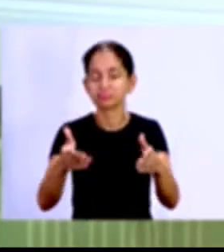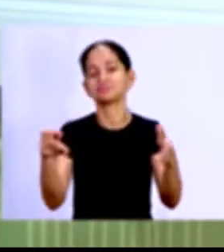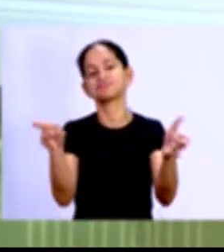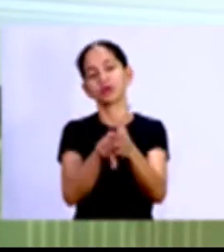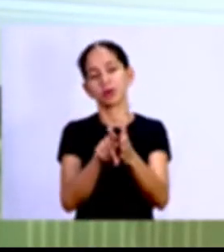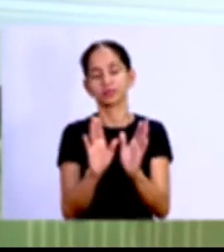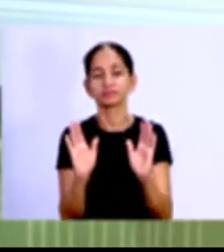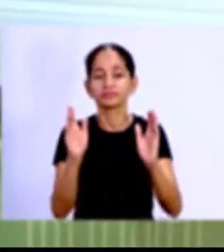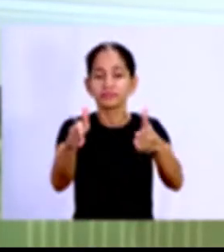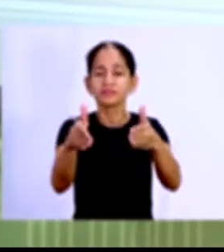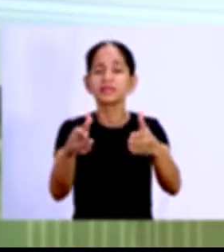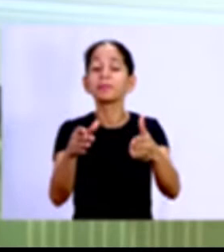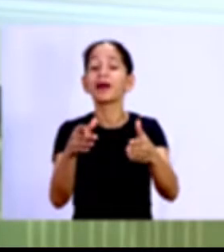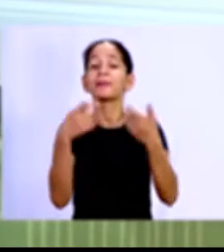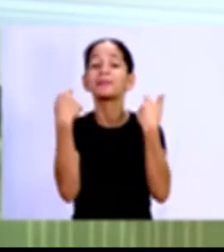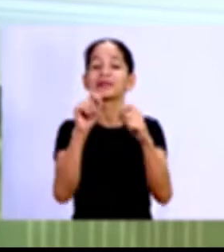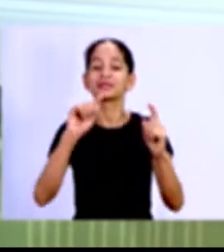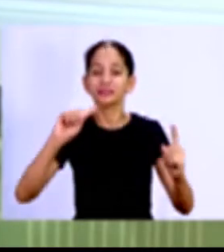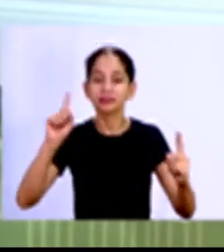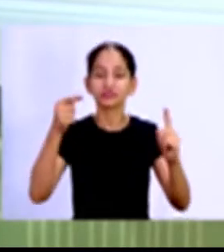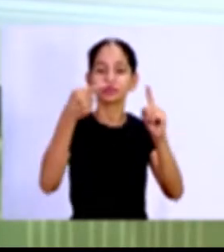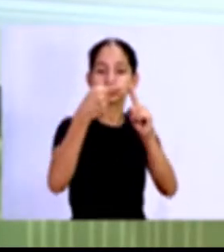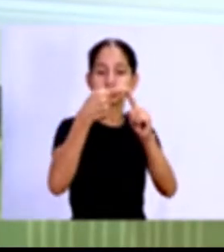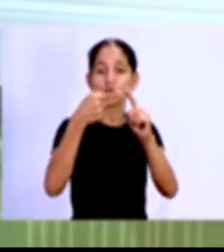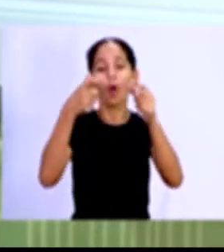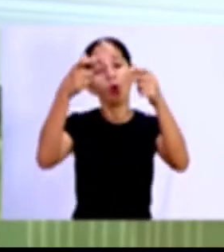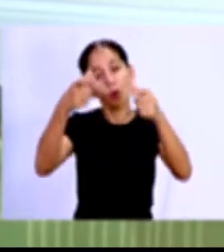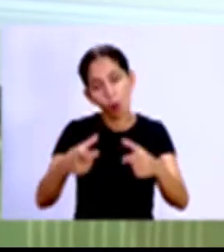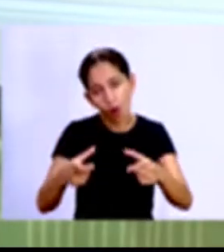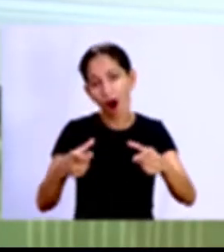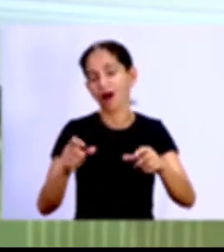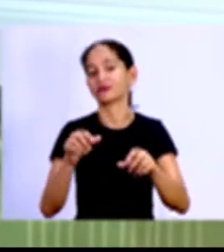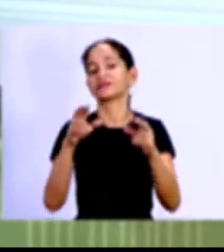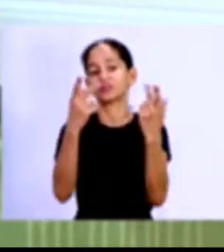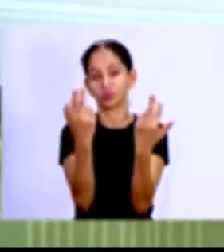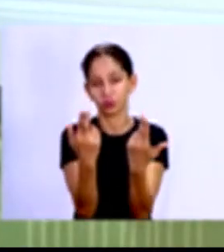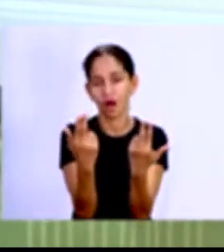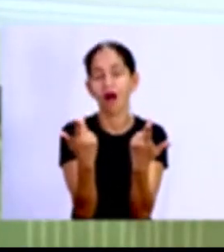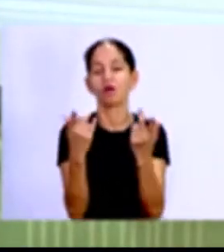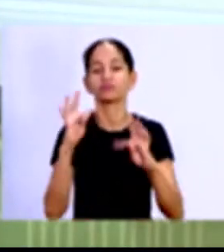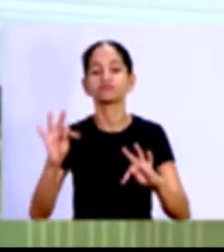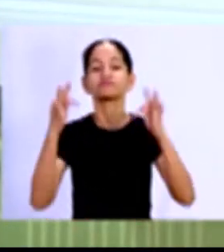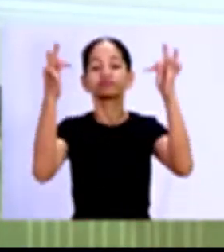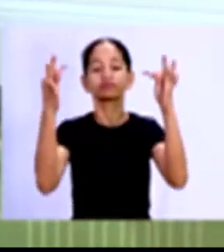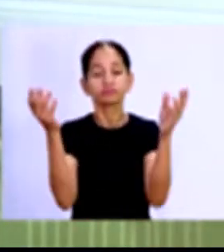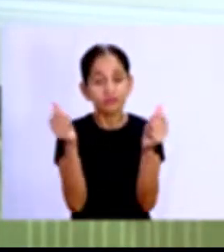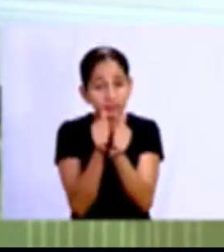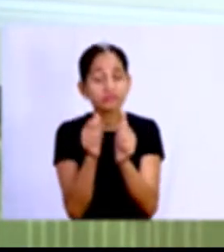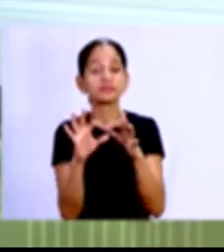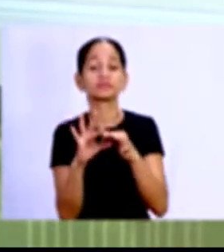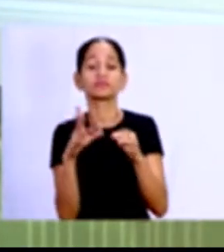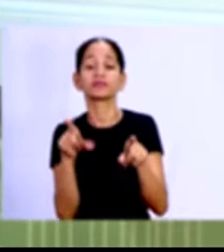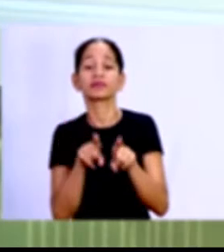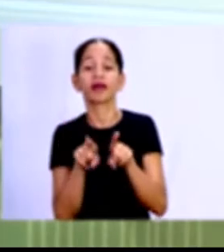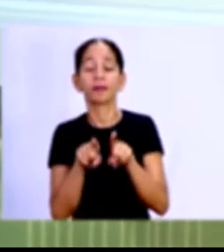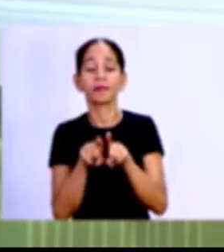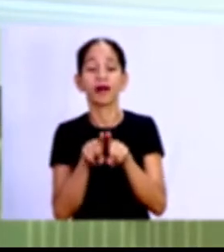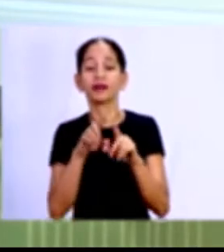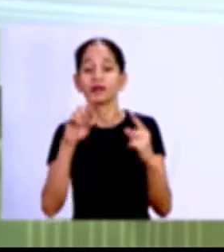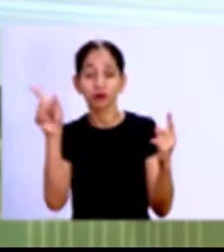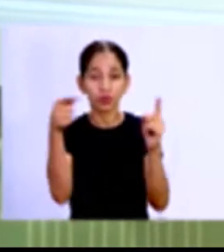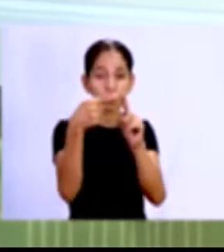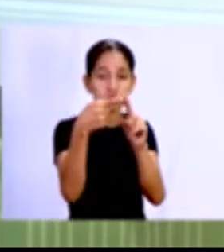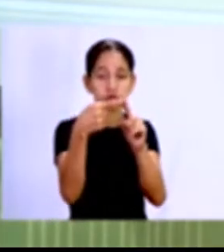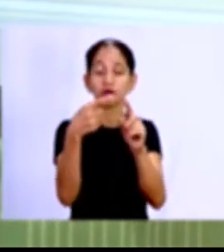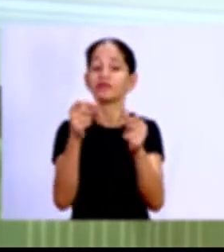que você possa chegar a algum lugar. As tecnologias elas também são empregadas na educação à distância com esse objetivo